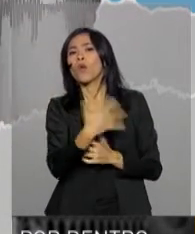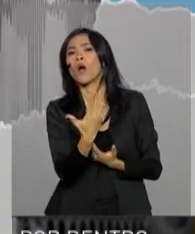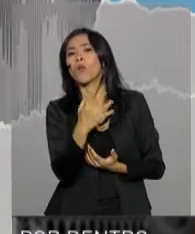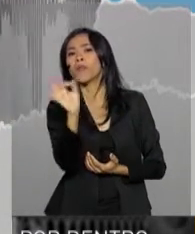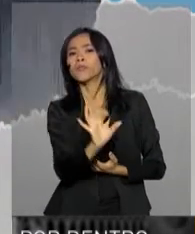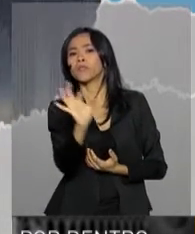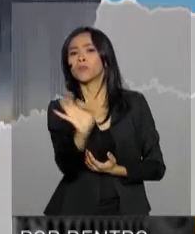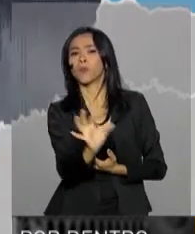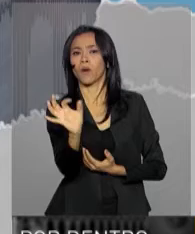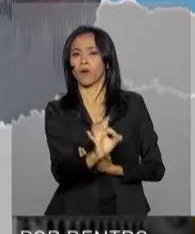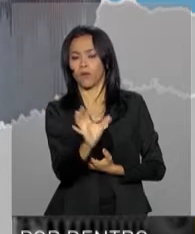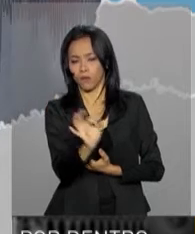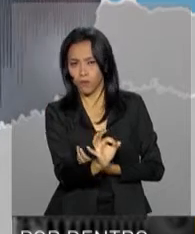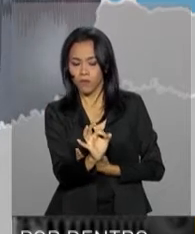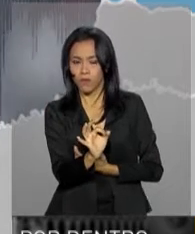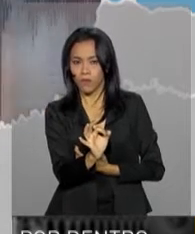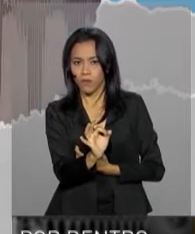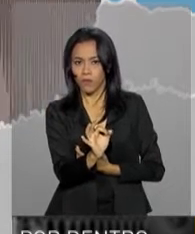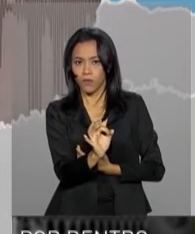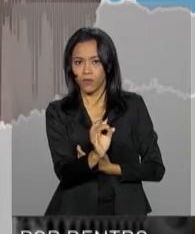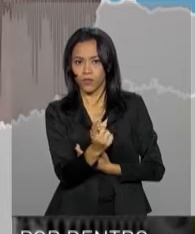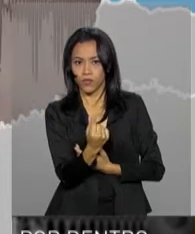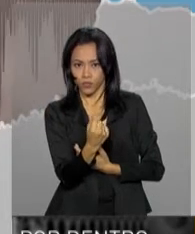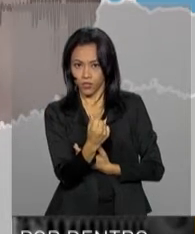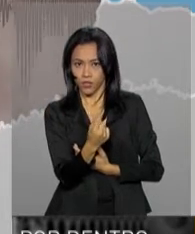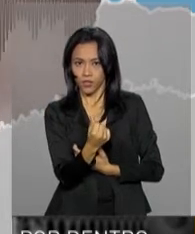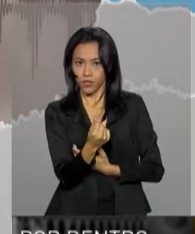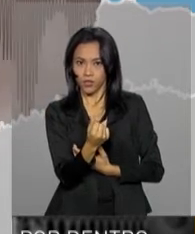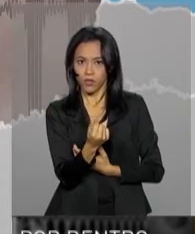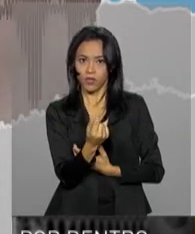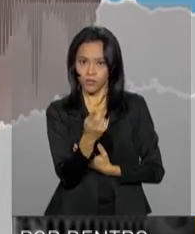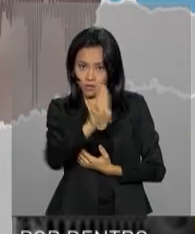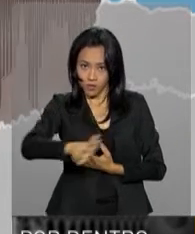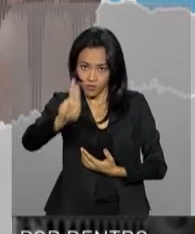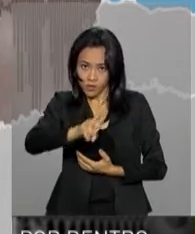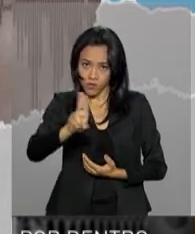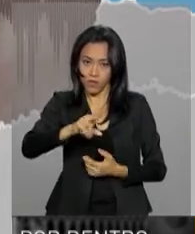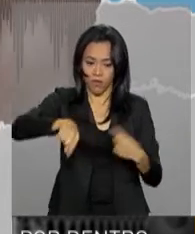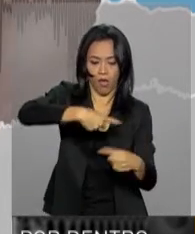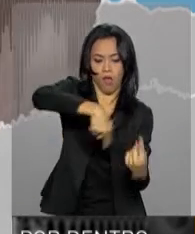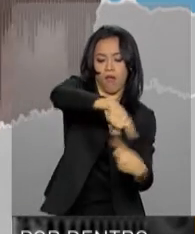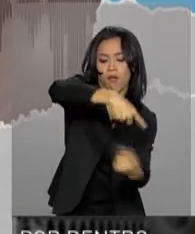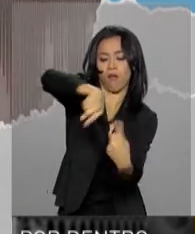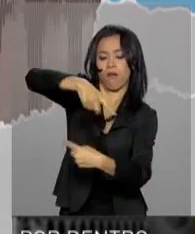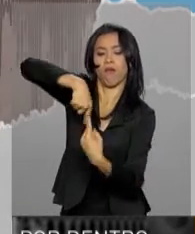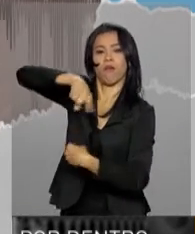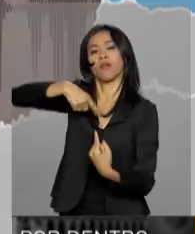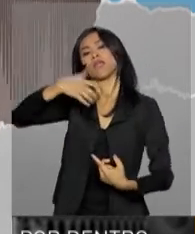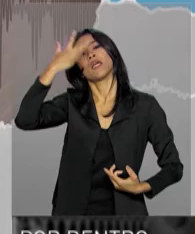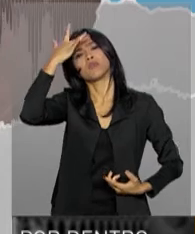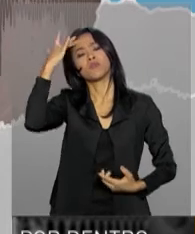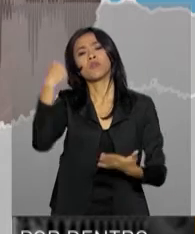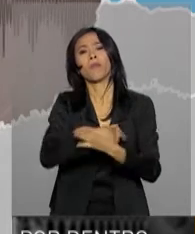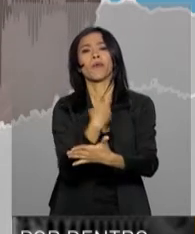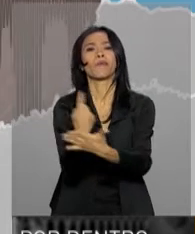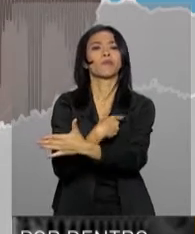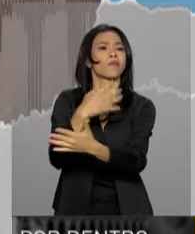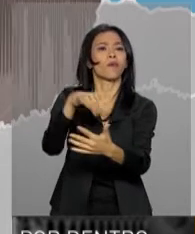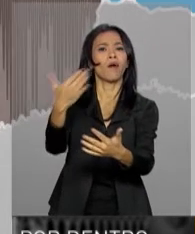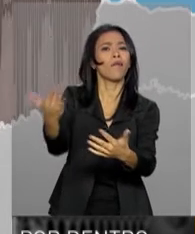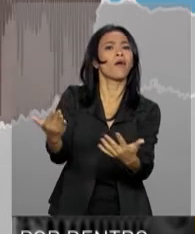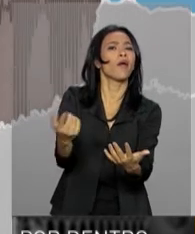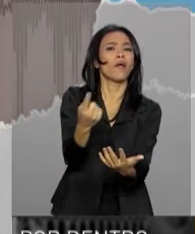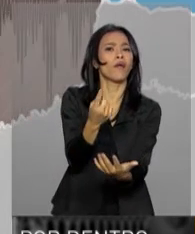é dentro e irritando na economia mesmo de saque é e muitas pessoas estão perguntando é qual é a média